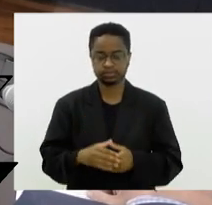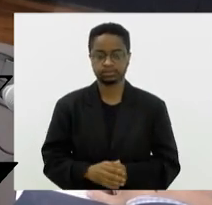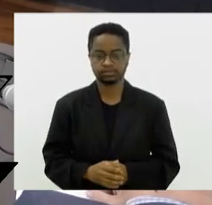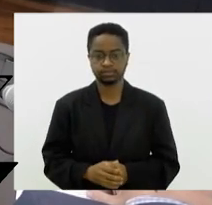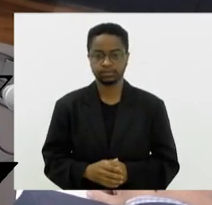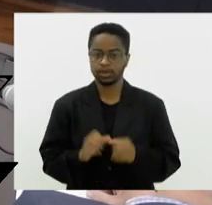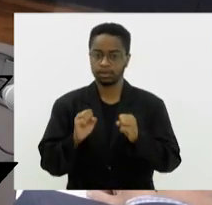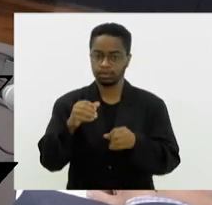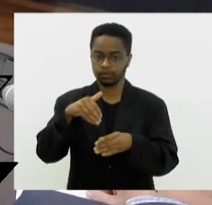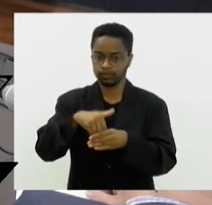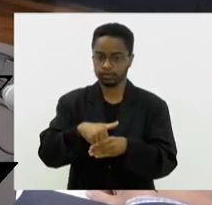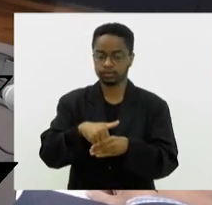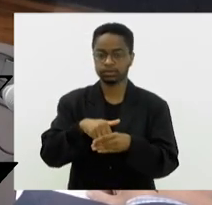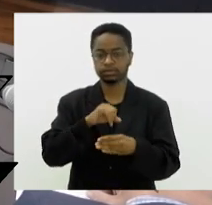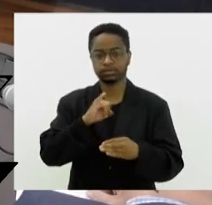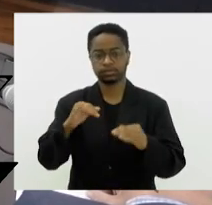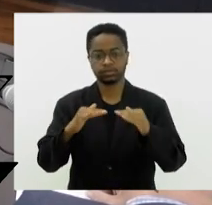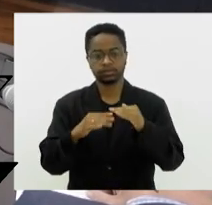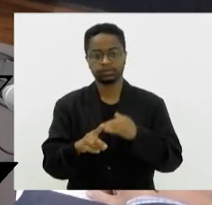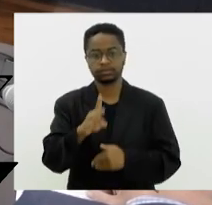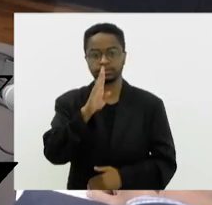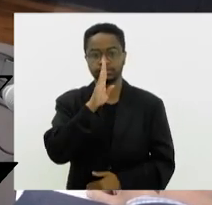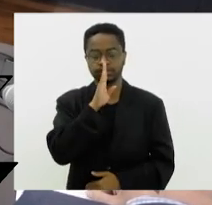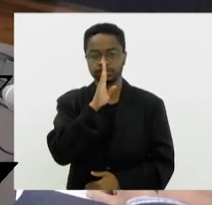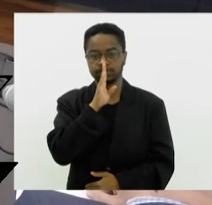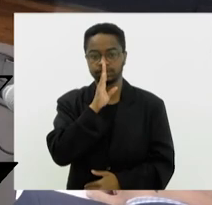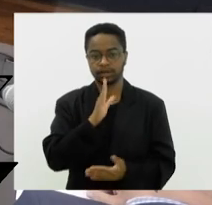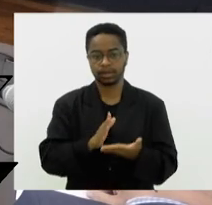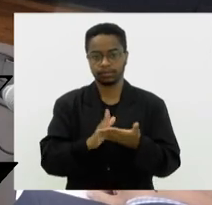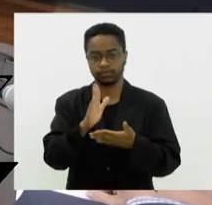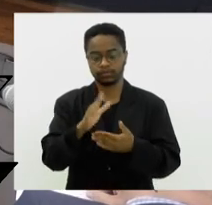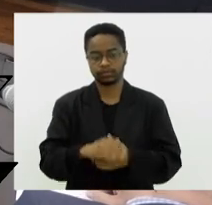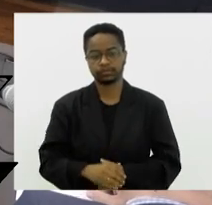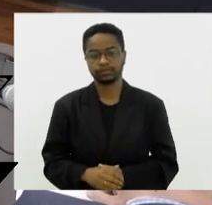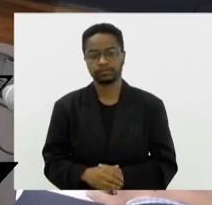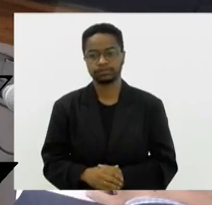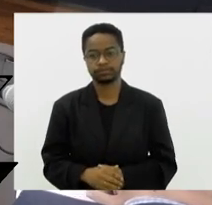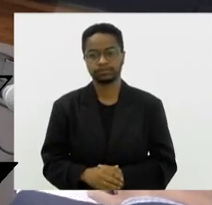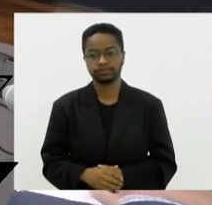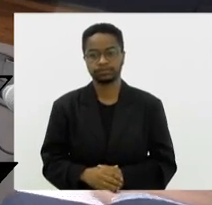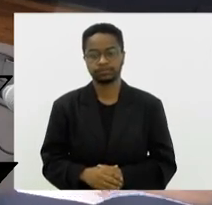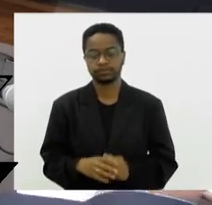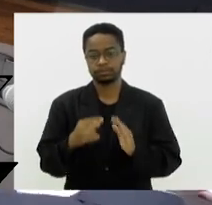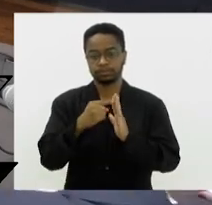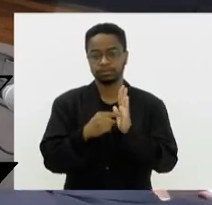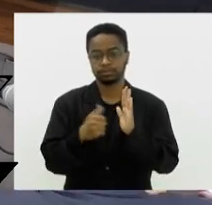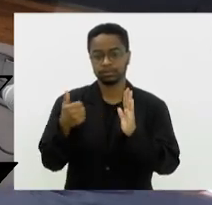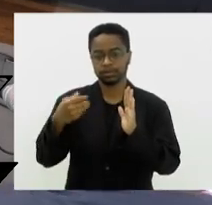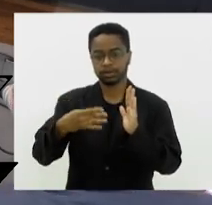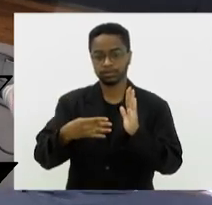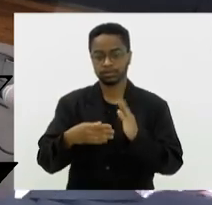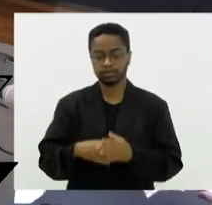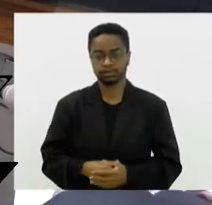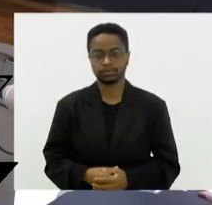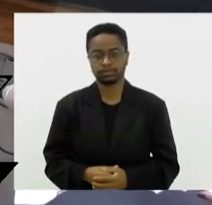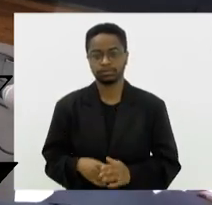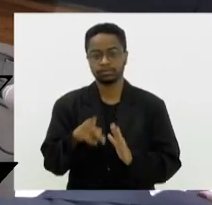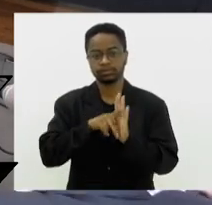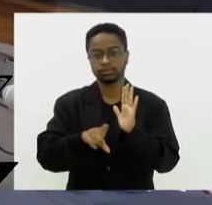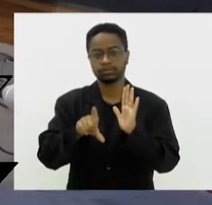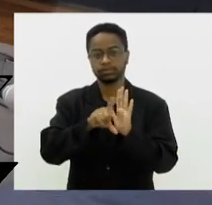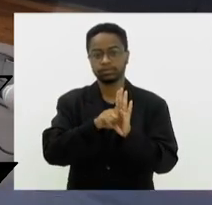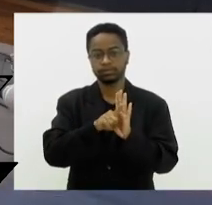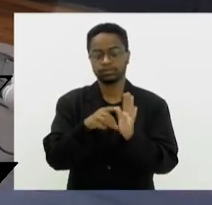discussão, em votação, senhores que aprovam, permaneçam como estão, aprovado. Item 14 da pauta. Projeto de